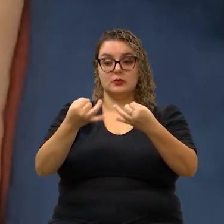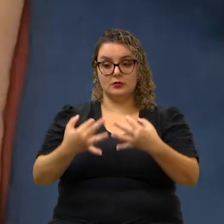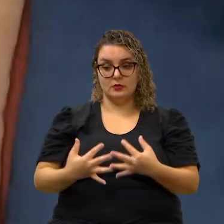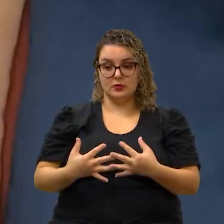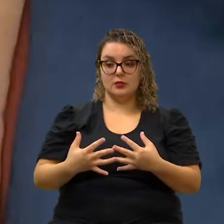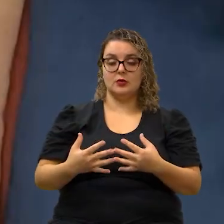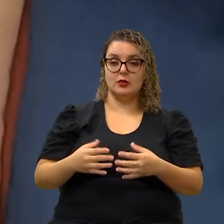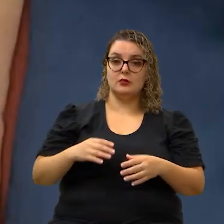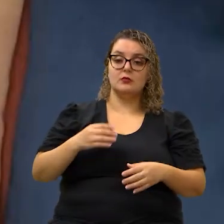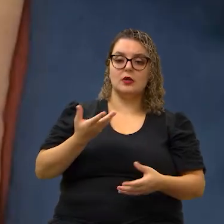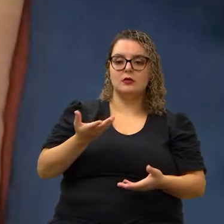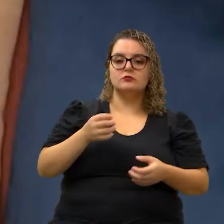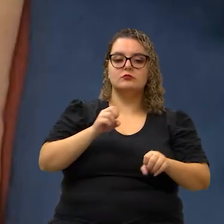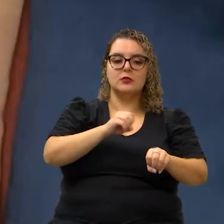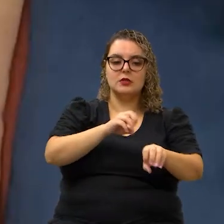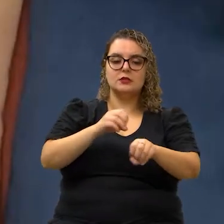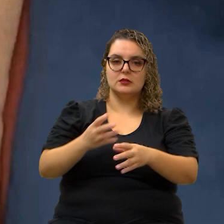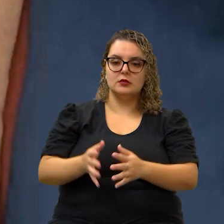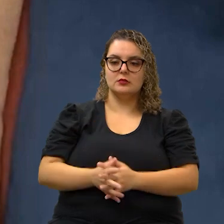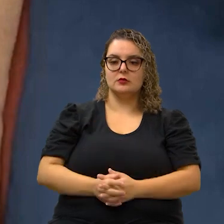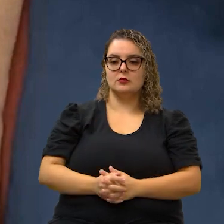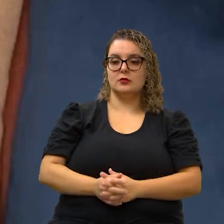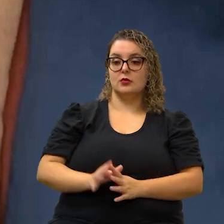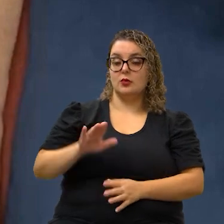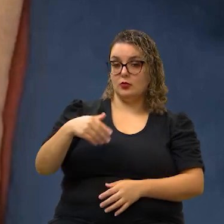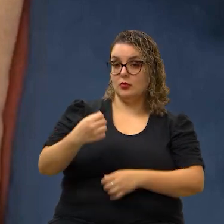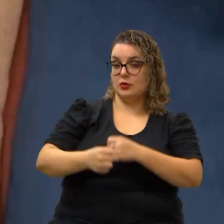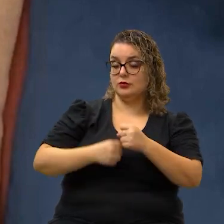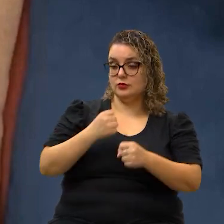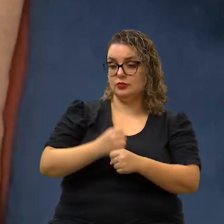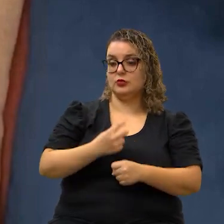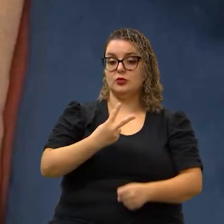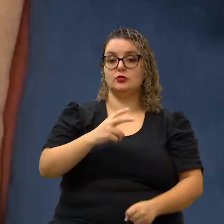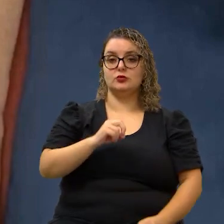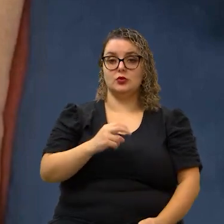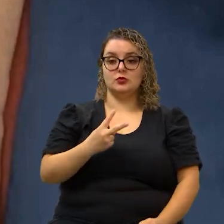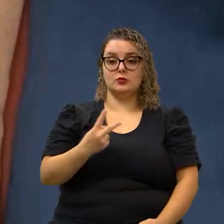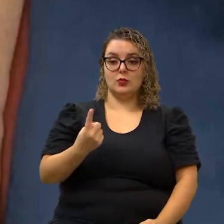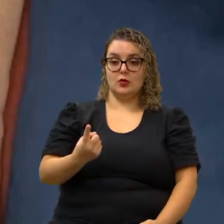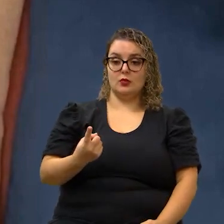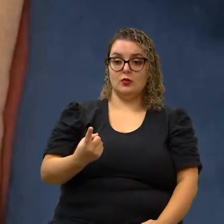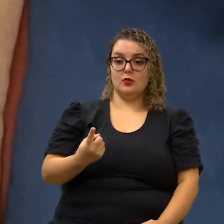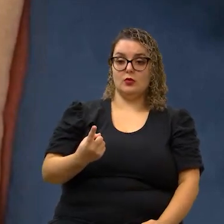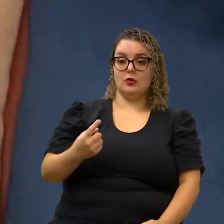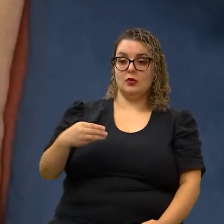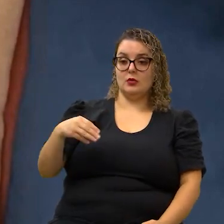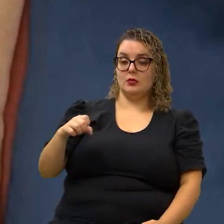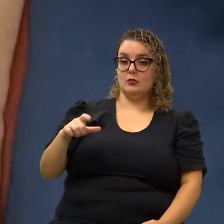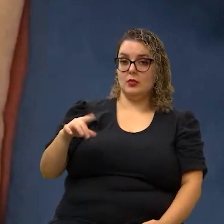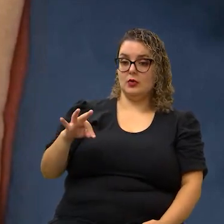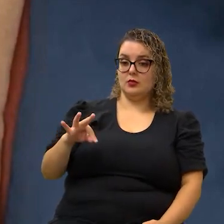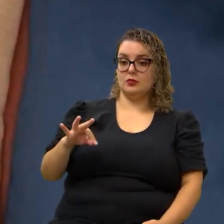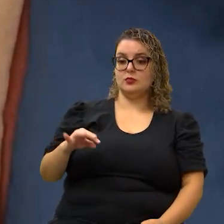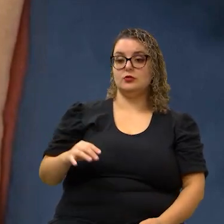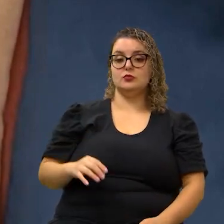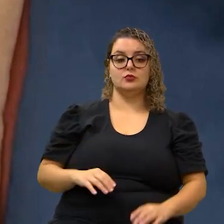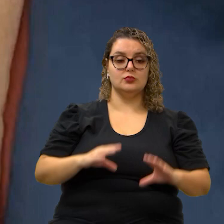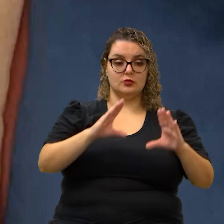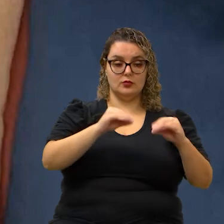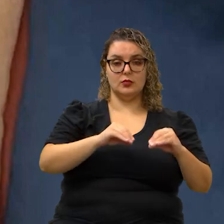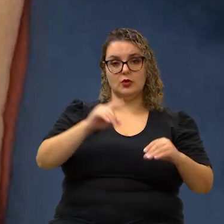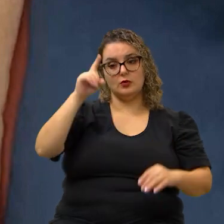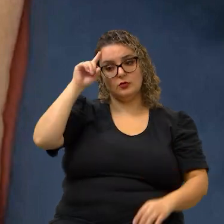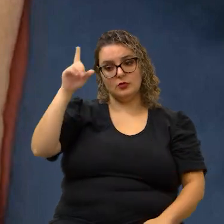Quando foi no ano de 2021, esse mel de um período para o outro, no mês de fevereiro,